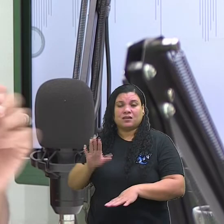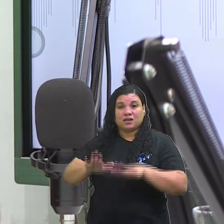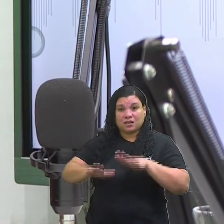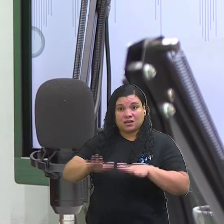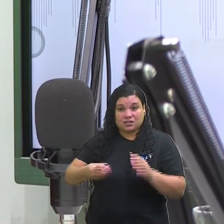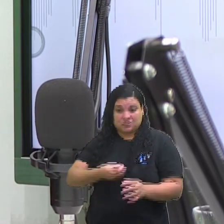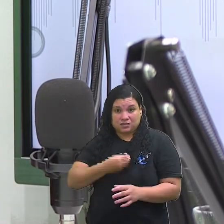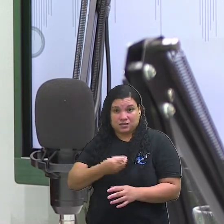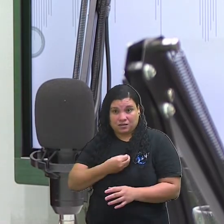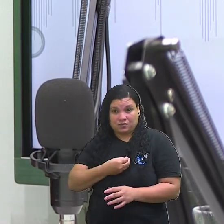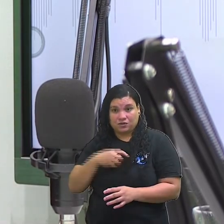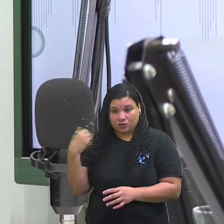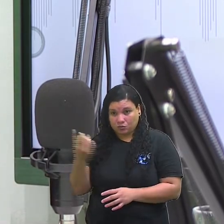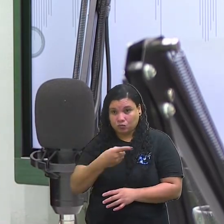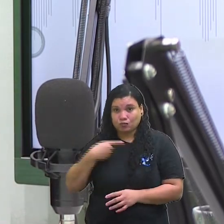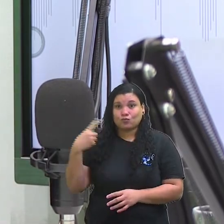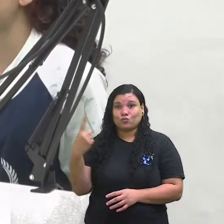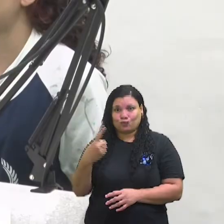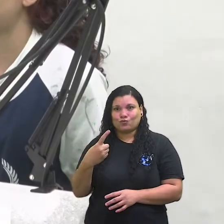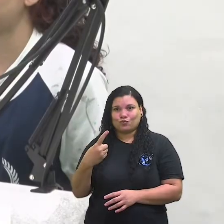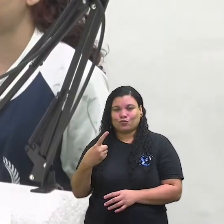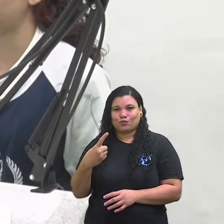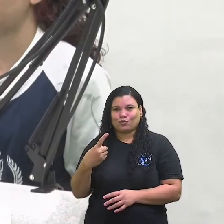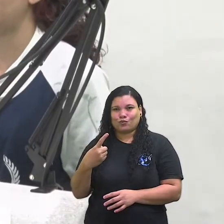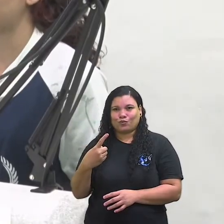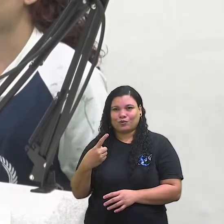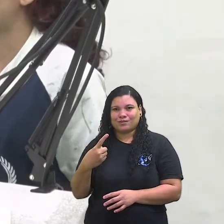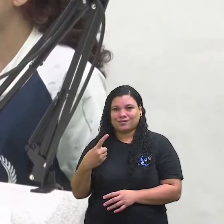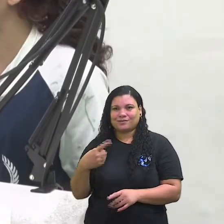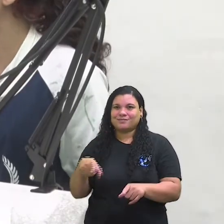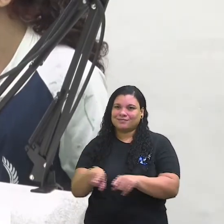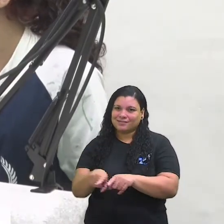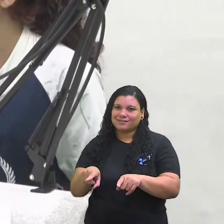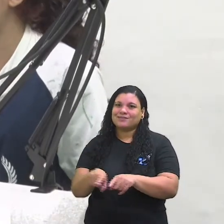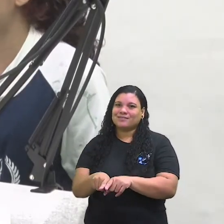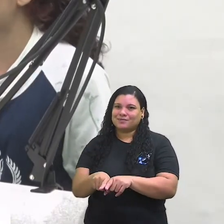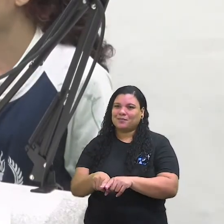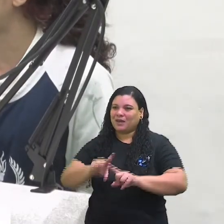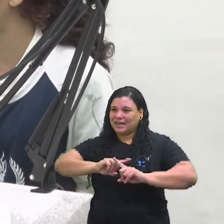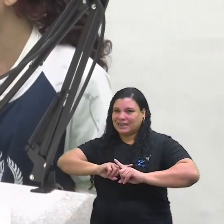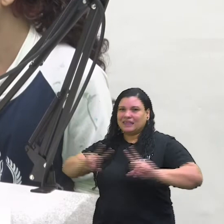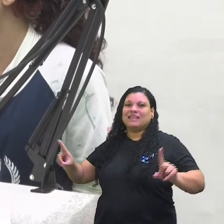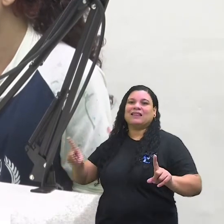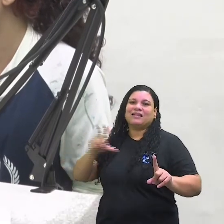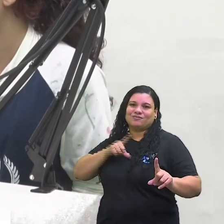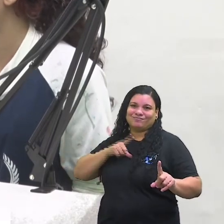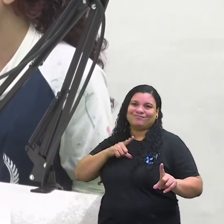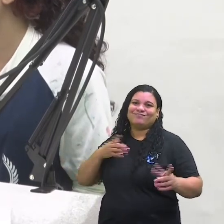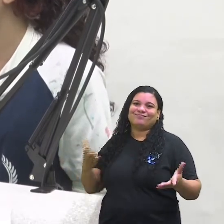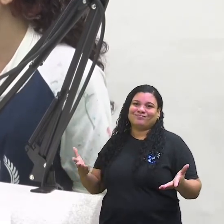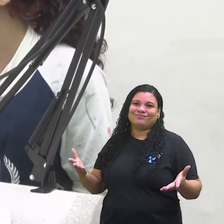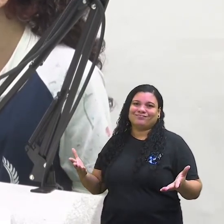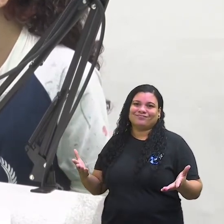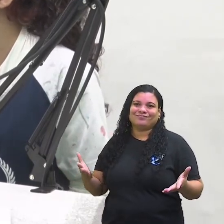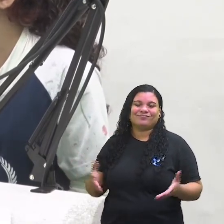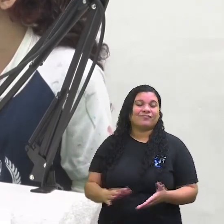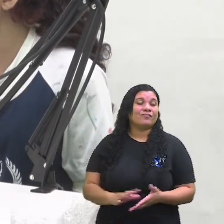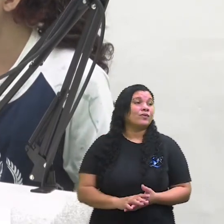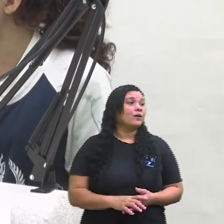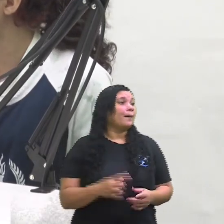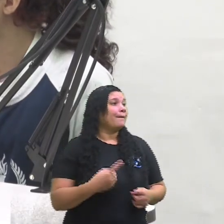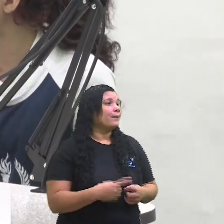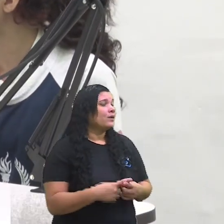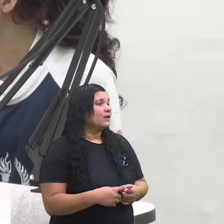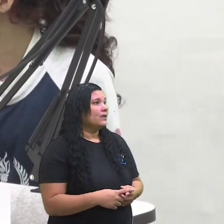passar valores para este filho. Sim, e outras coisas que os pais dizem não, é mais perigoso para o filho. Não afetarão os pais, mas